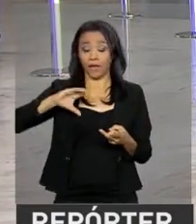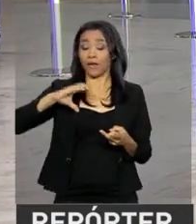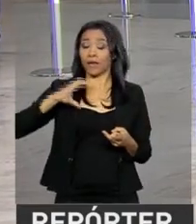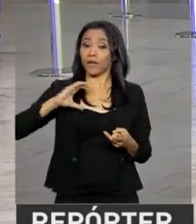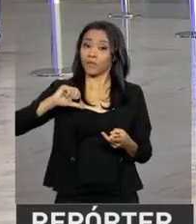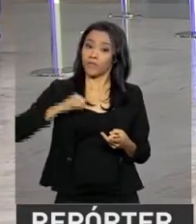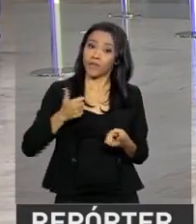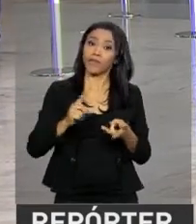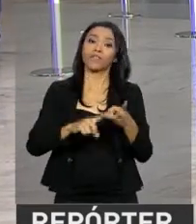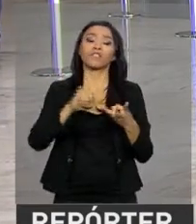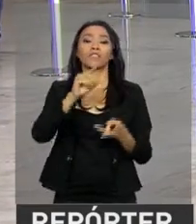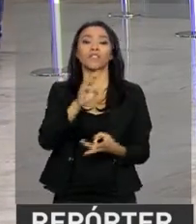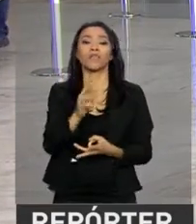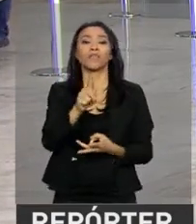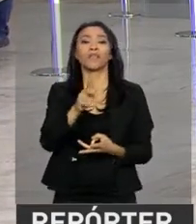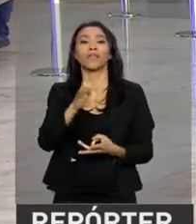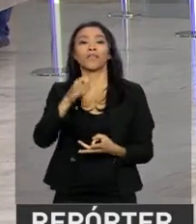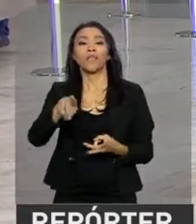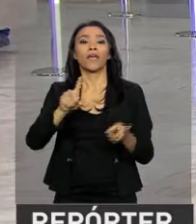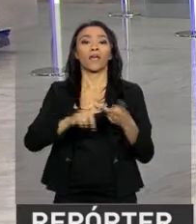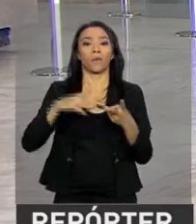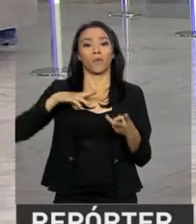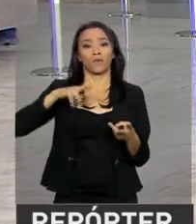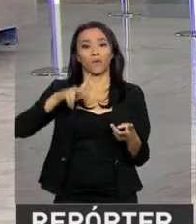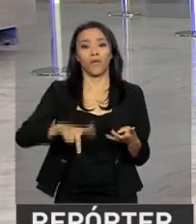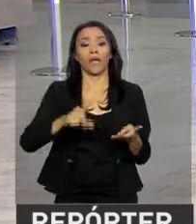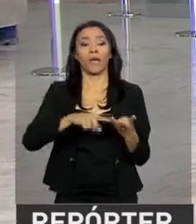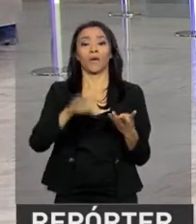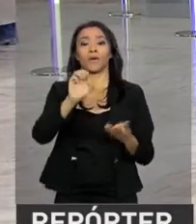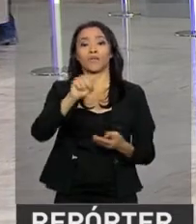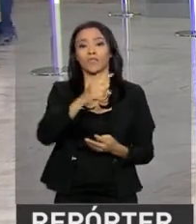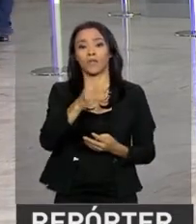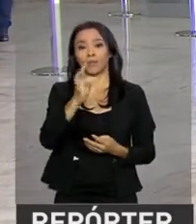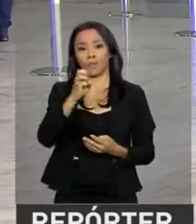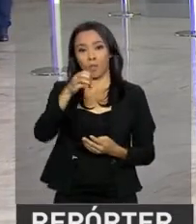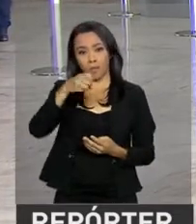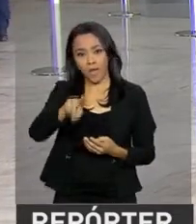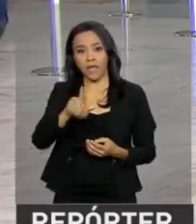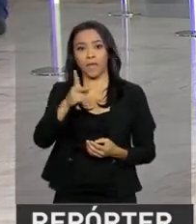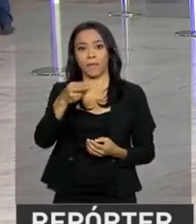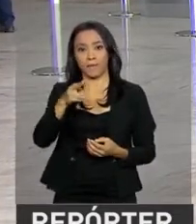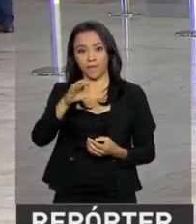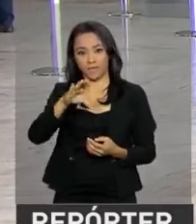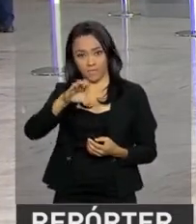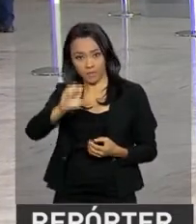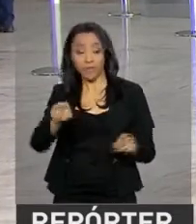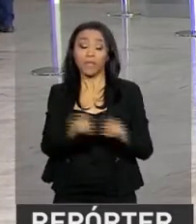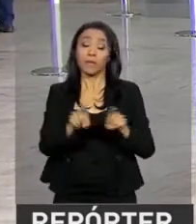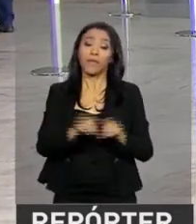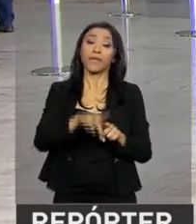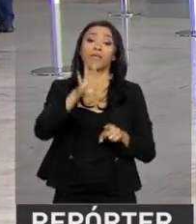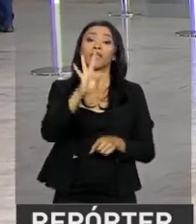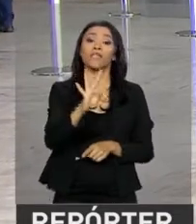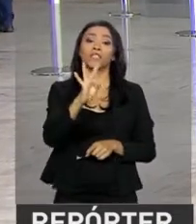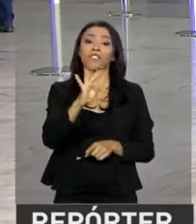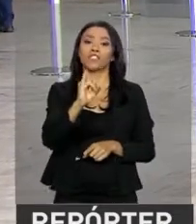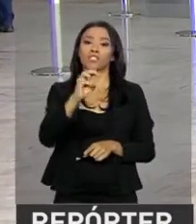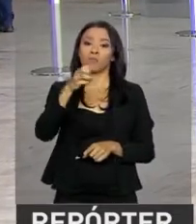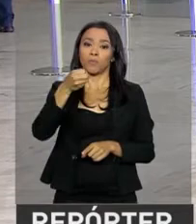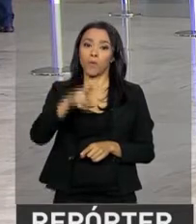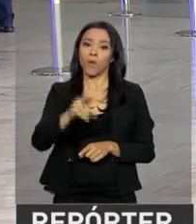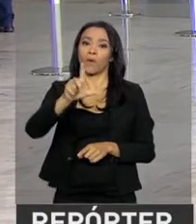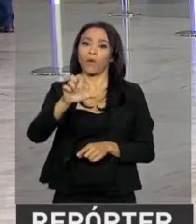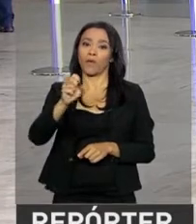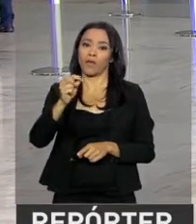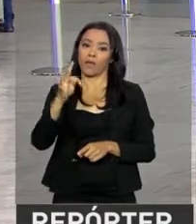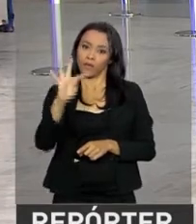Guiné Equatorial, Portugal, também São Tomé e Príncipe e o Timor-Leste. Bom, na parte da tarde, então, Michel Temer